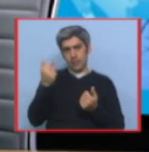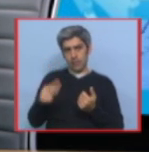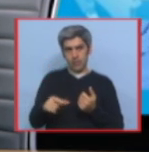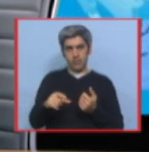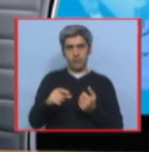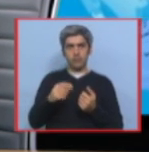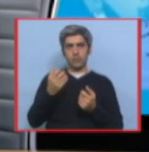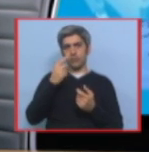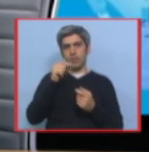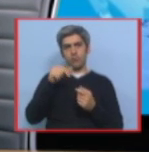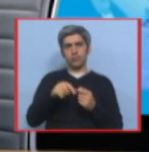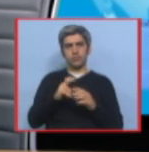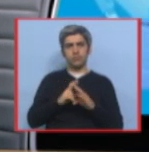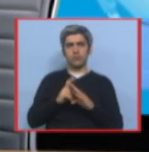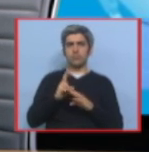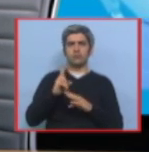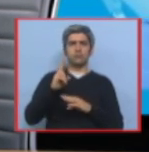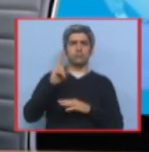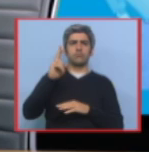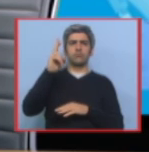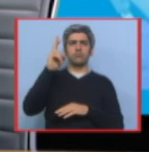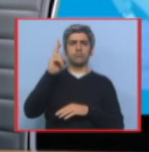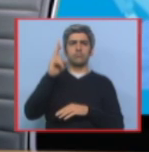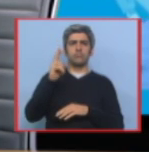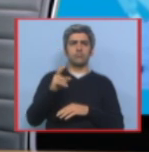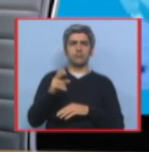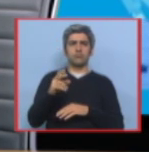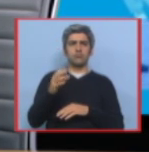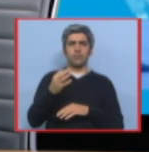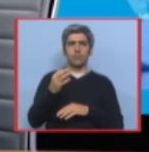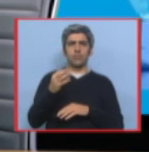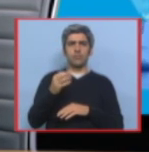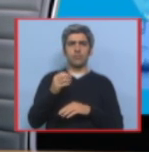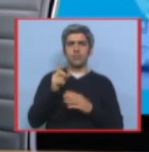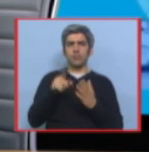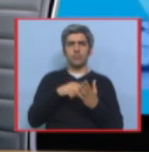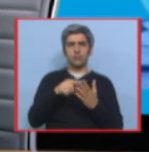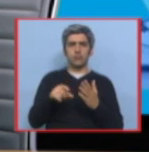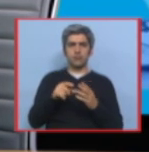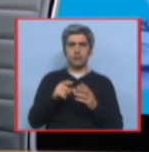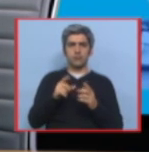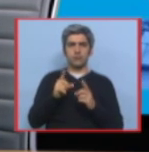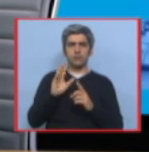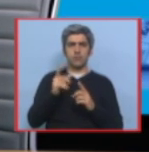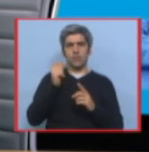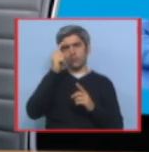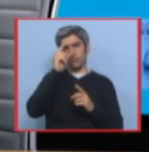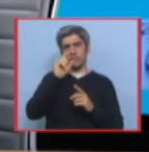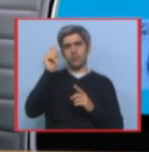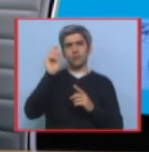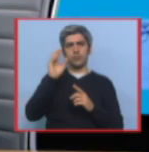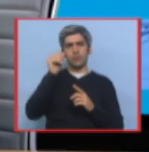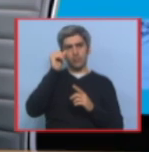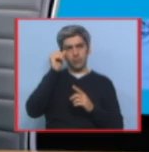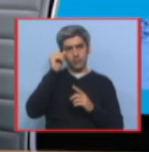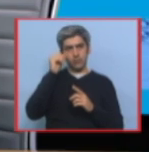que tem. Mas as propostas foram subindo tanto, que tiveram de suspender o leilão, porque já estavam em preços. Lá está. Mais